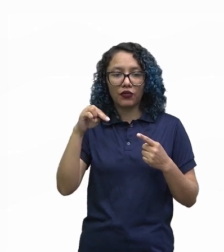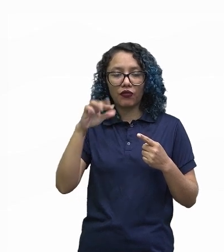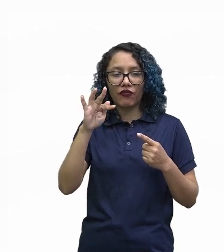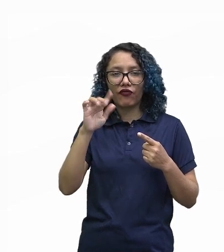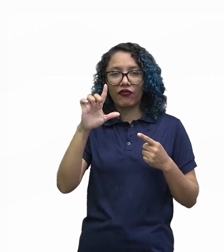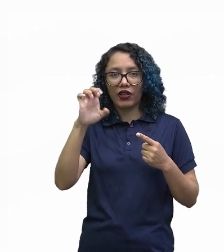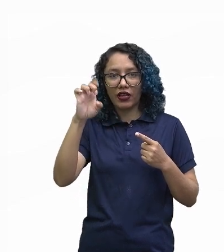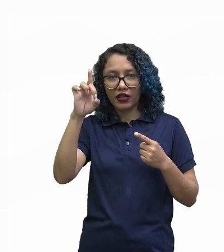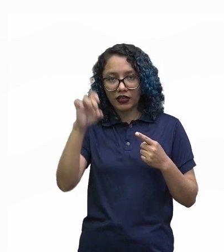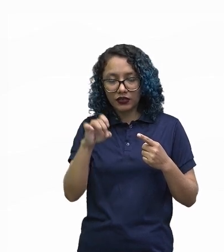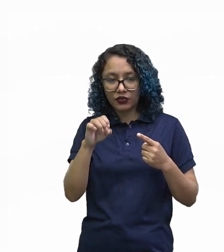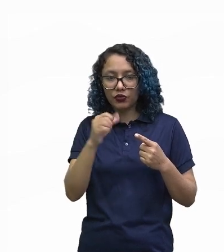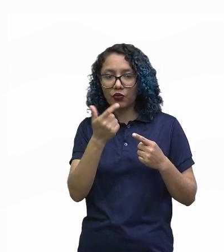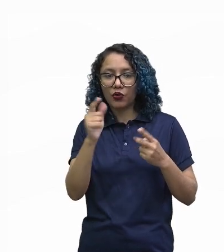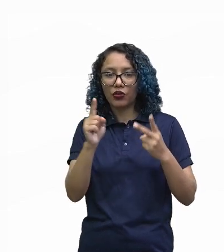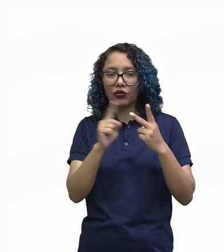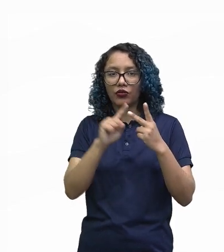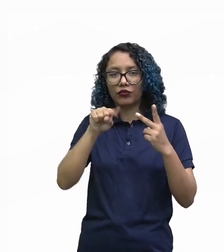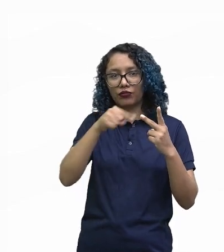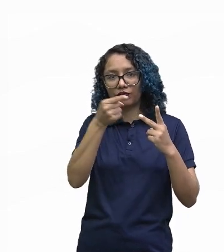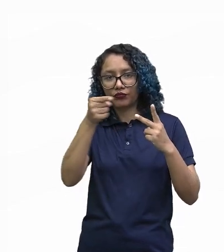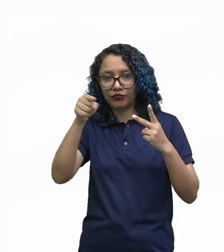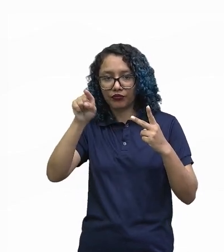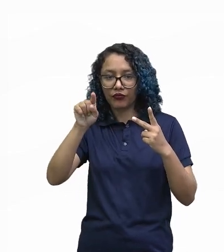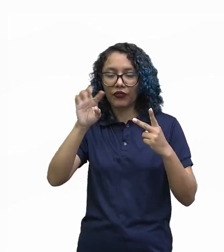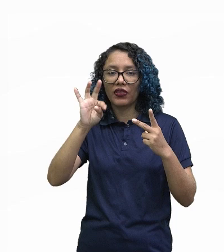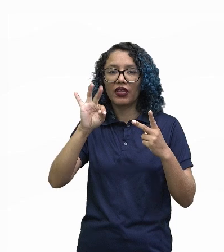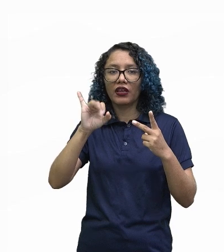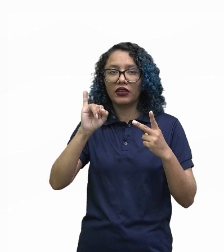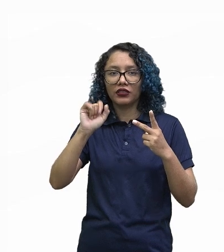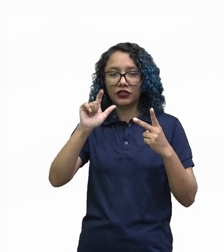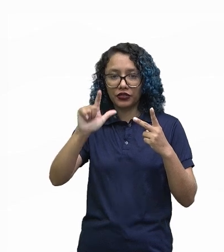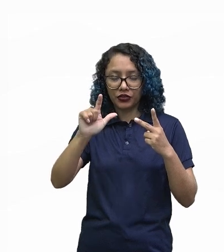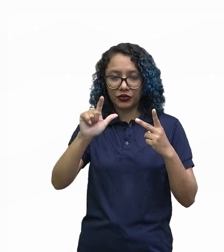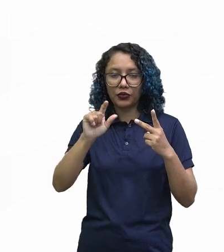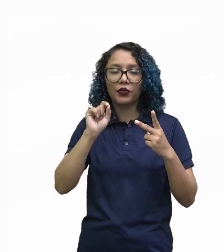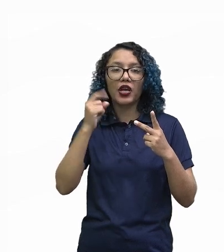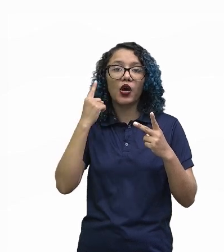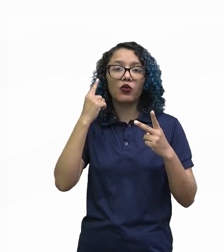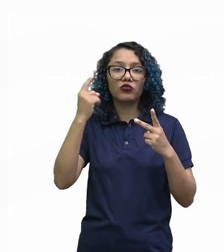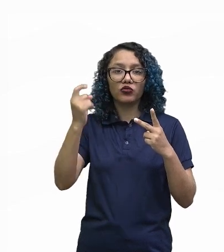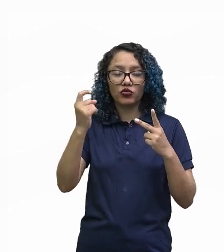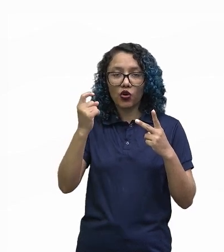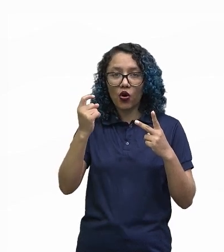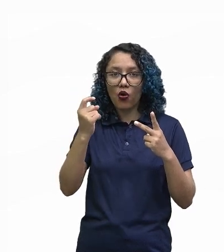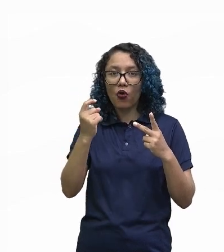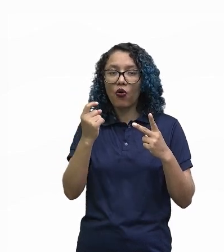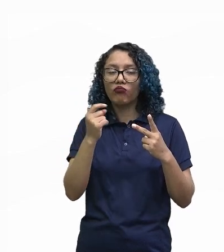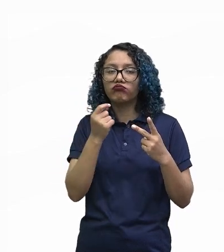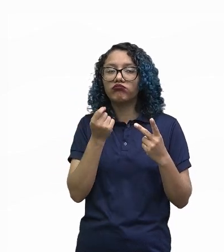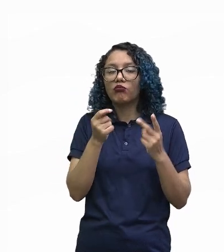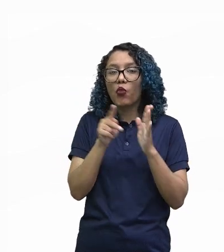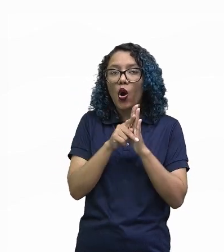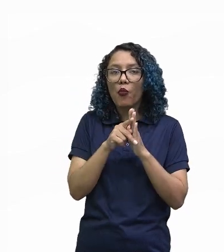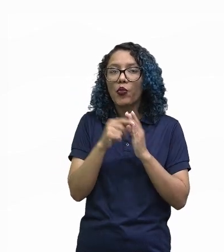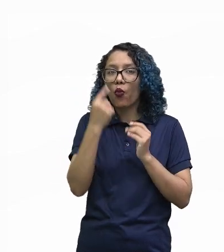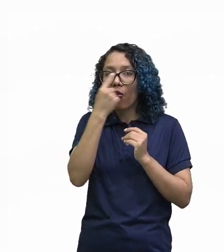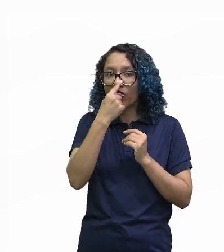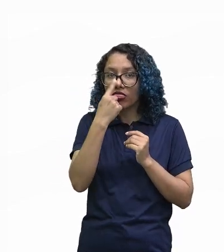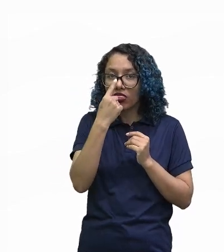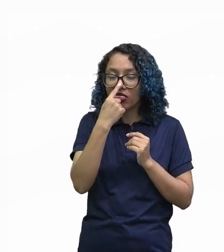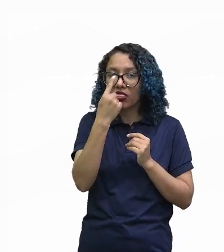vendo. Temos o tio, né, que ele dá o som nasalizado nas palavras. Temos o acento